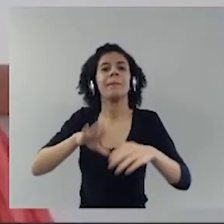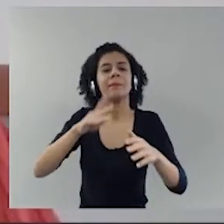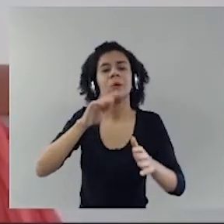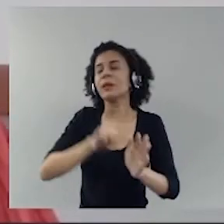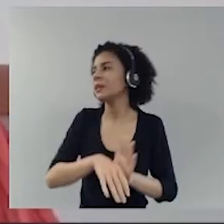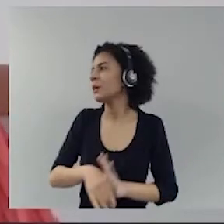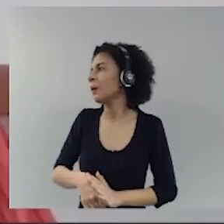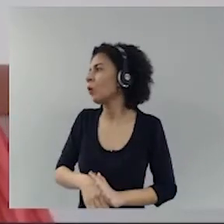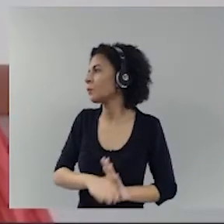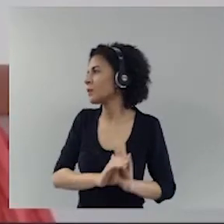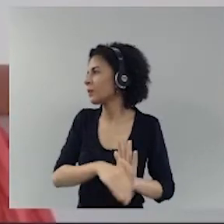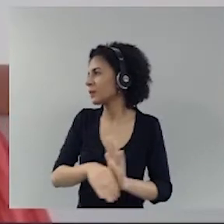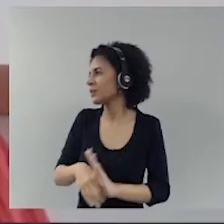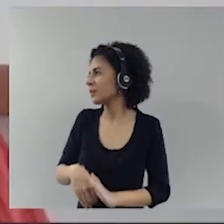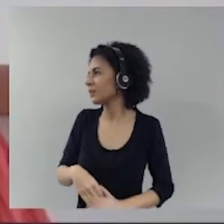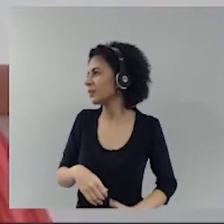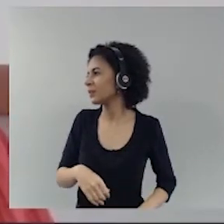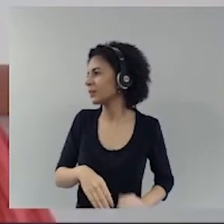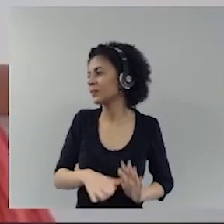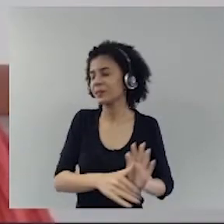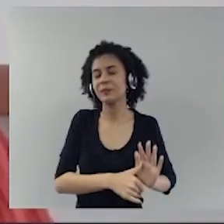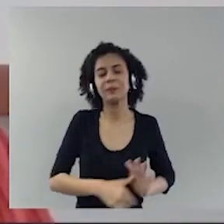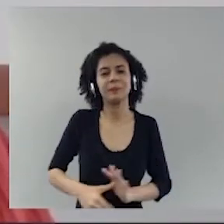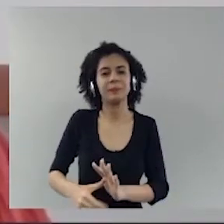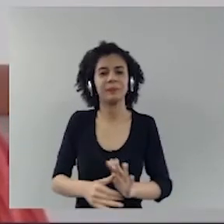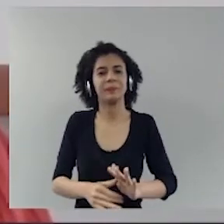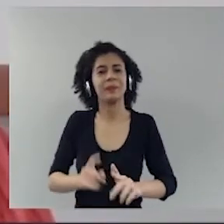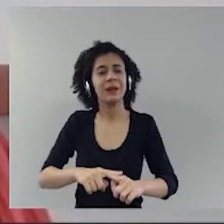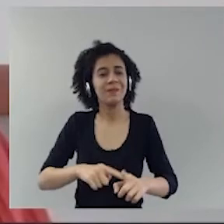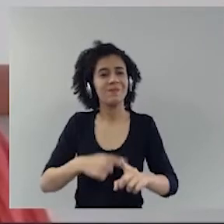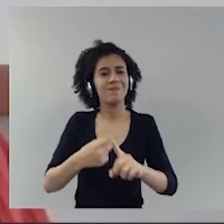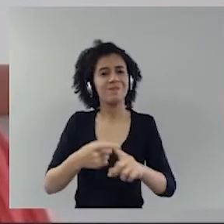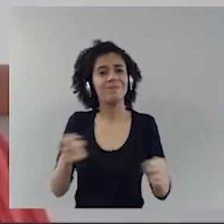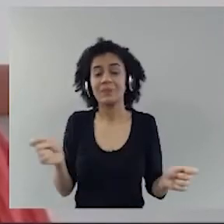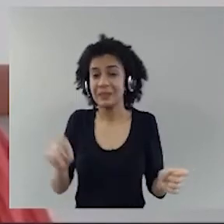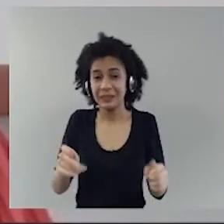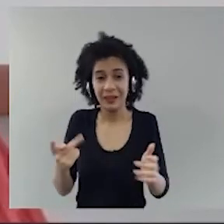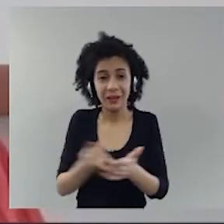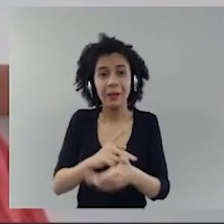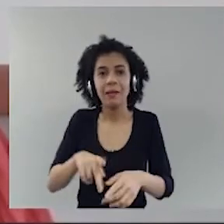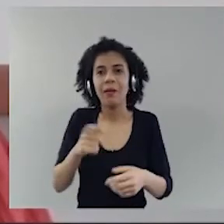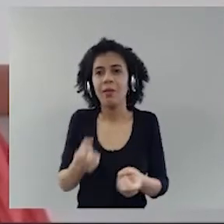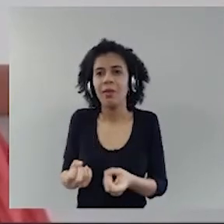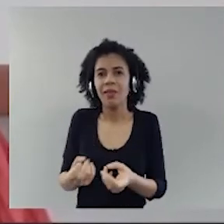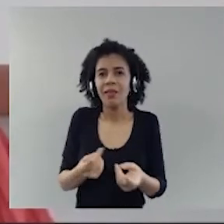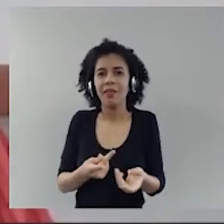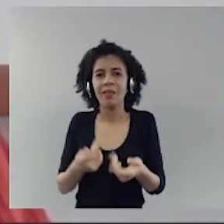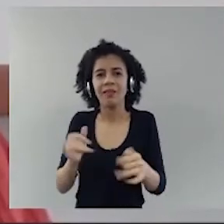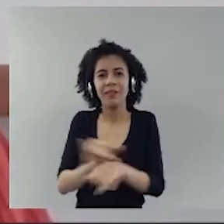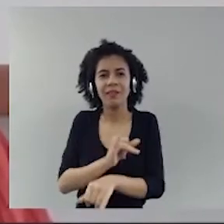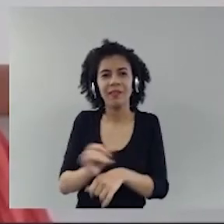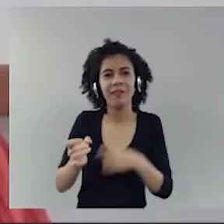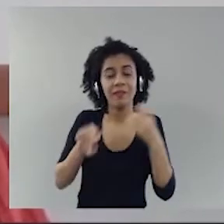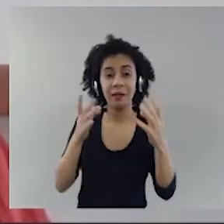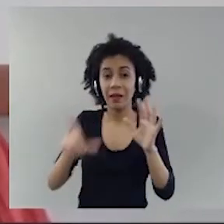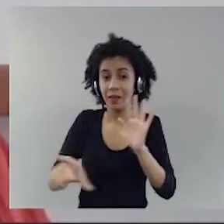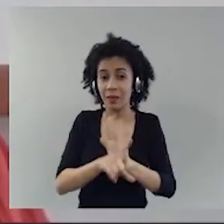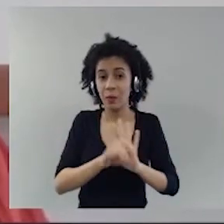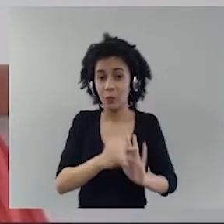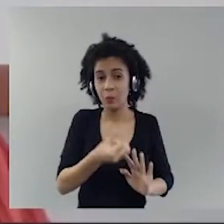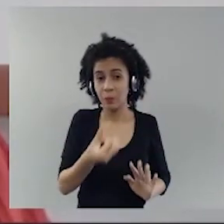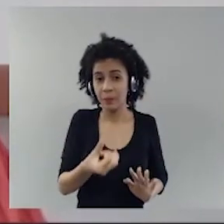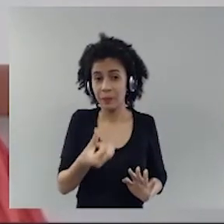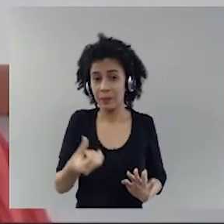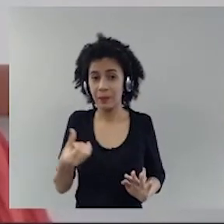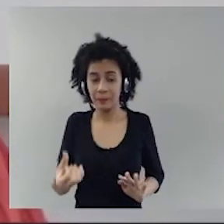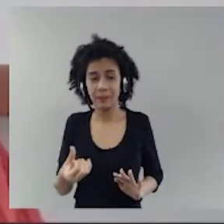corrupção quanto maior a dificuldade mais a possibilidade de se vender as facilidades a lei 8666